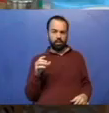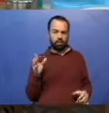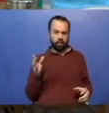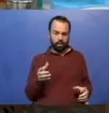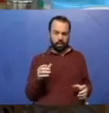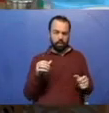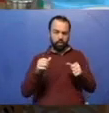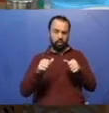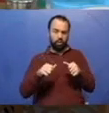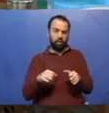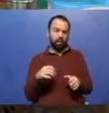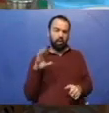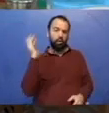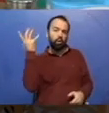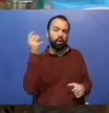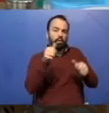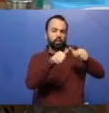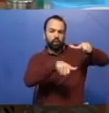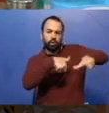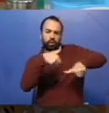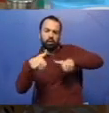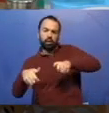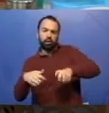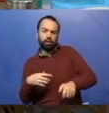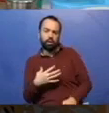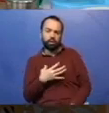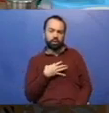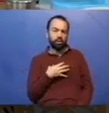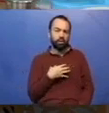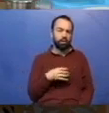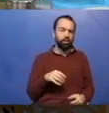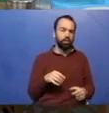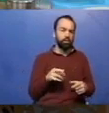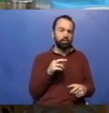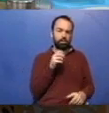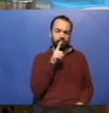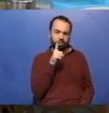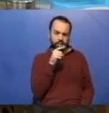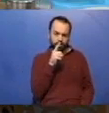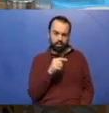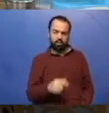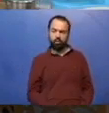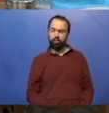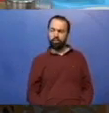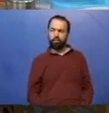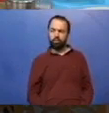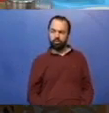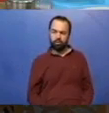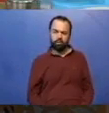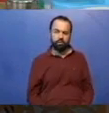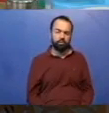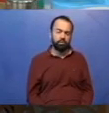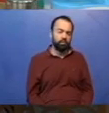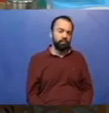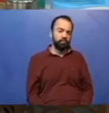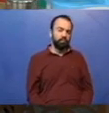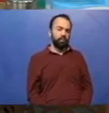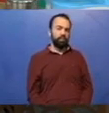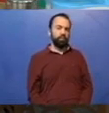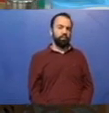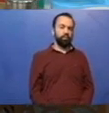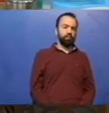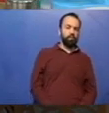essa mudança no estado físico da água. Lembrando que se não der tempo, você pode assistir a aula novamente,